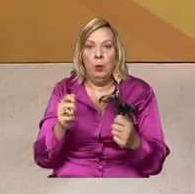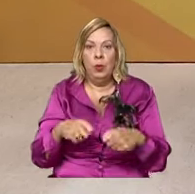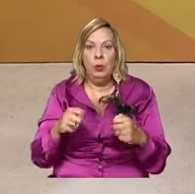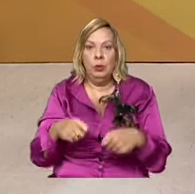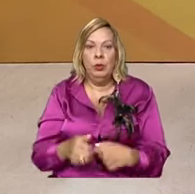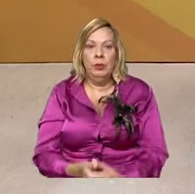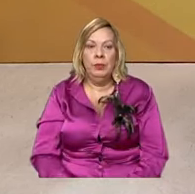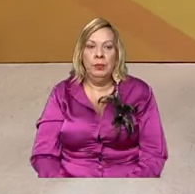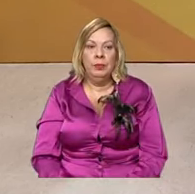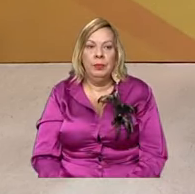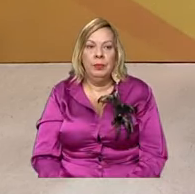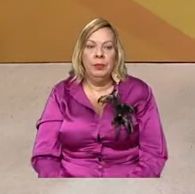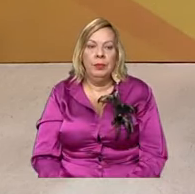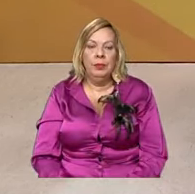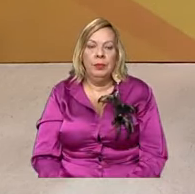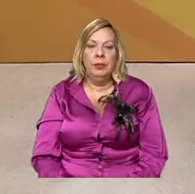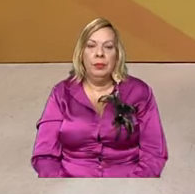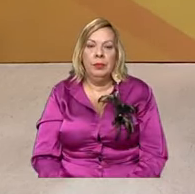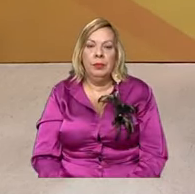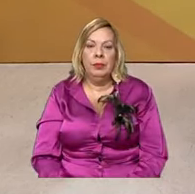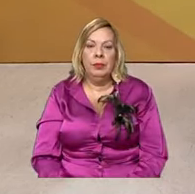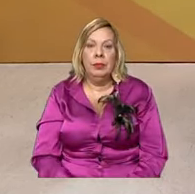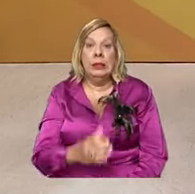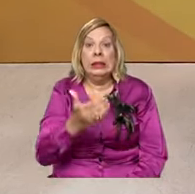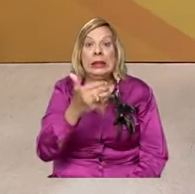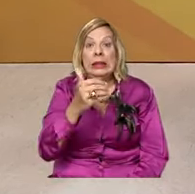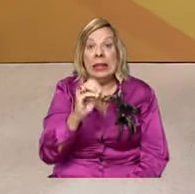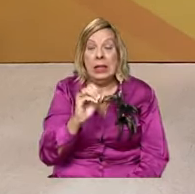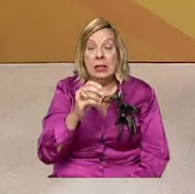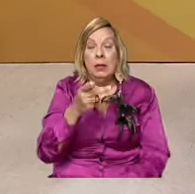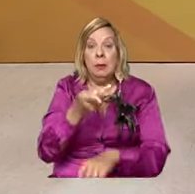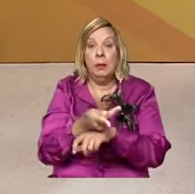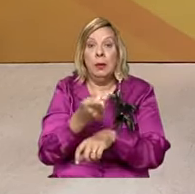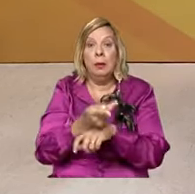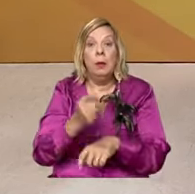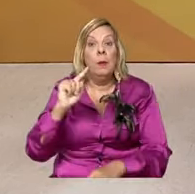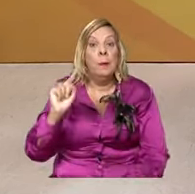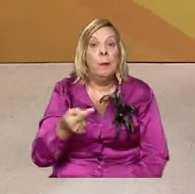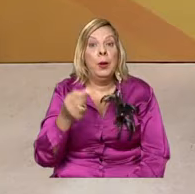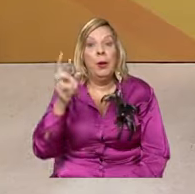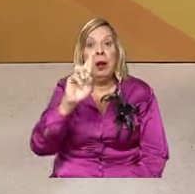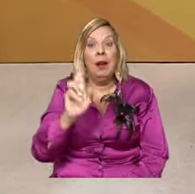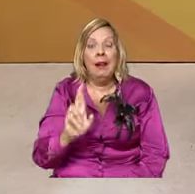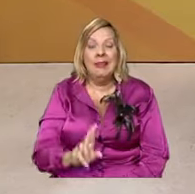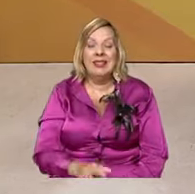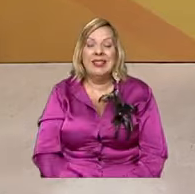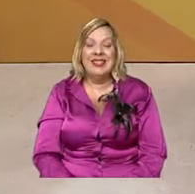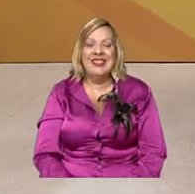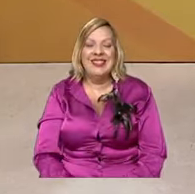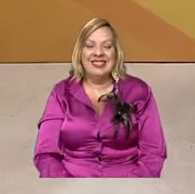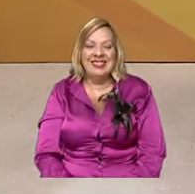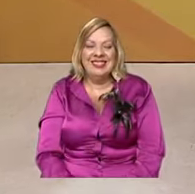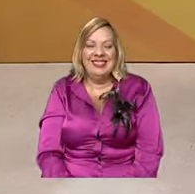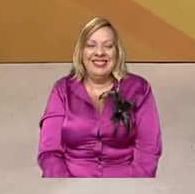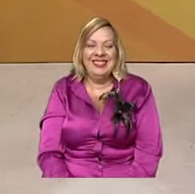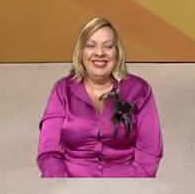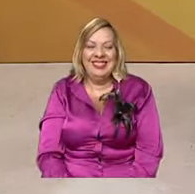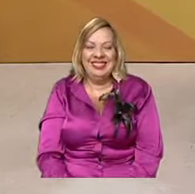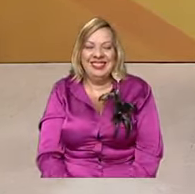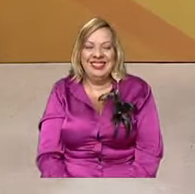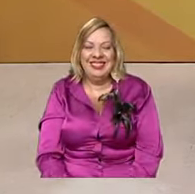agora nós vamos aumentar, o Júnior falou. São 10 prêmios de R$1.000 chegando por aí. Roda